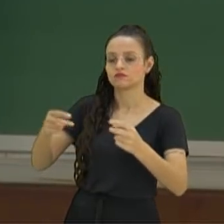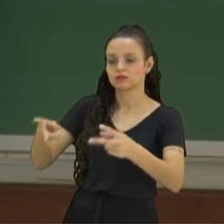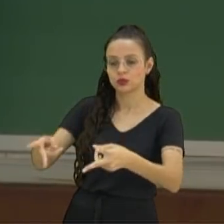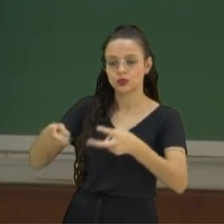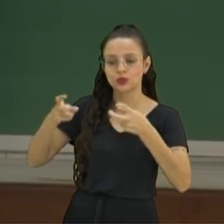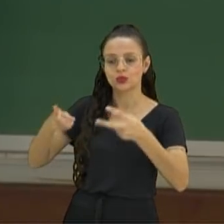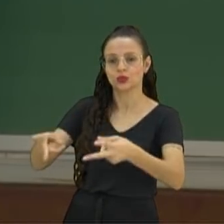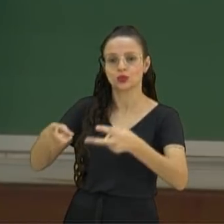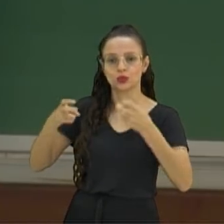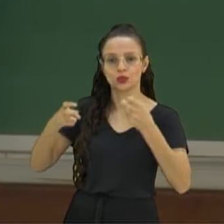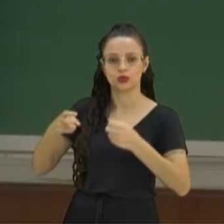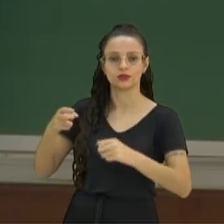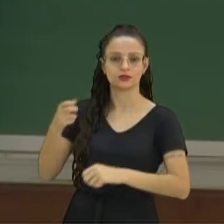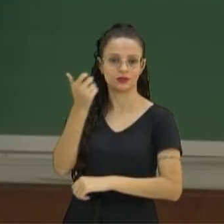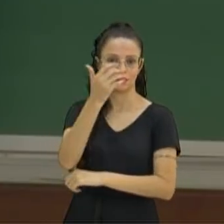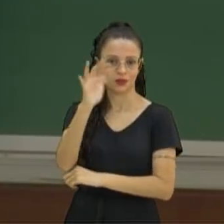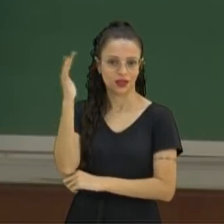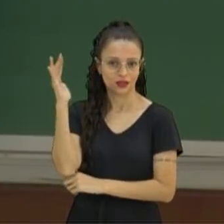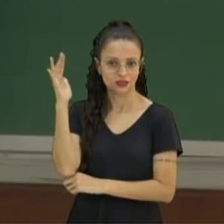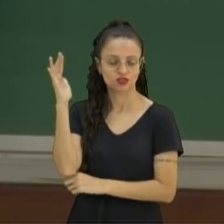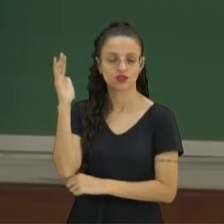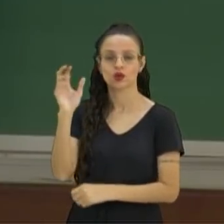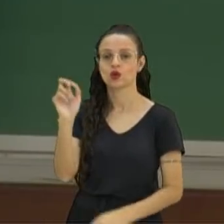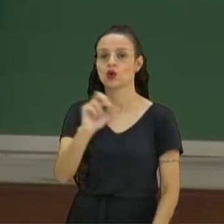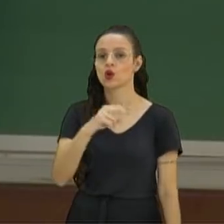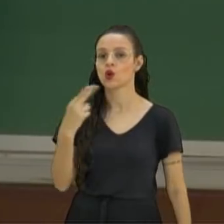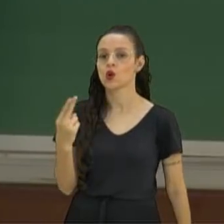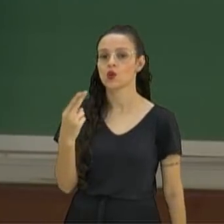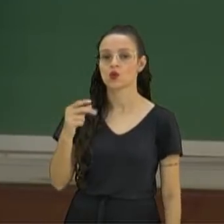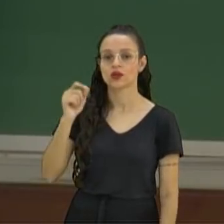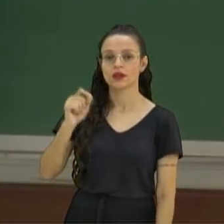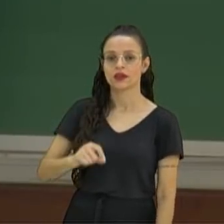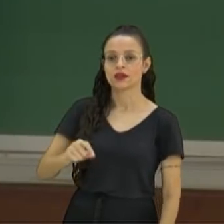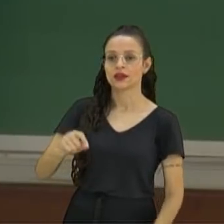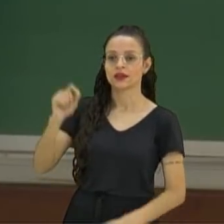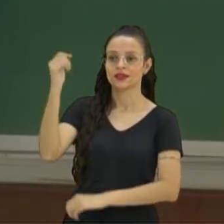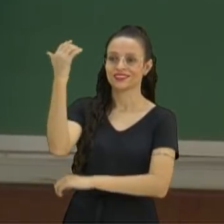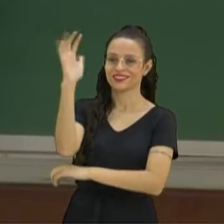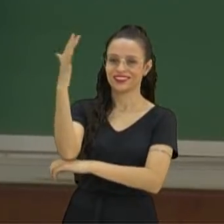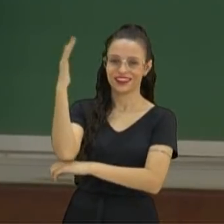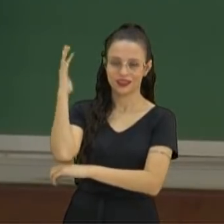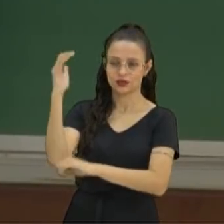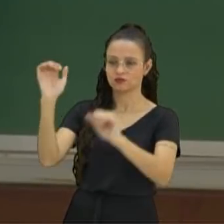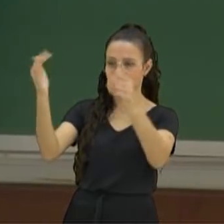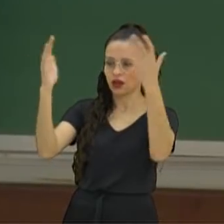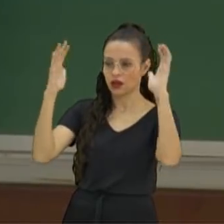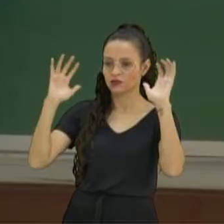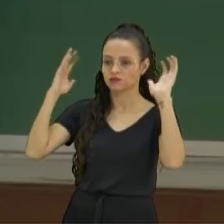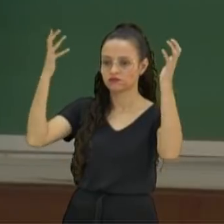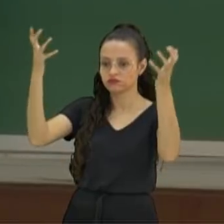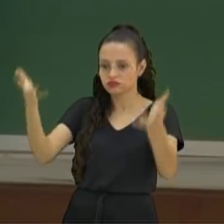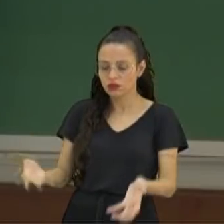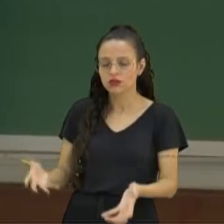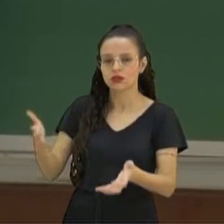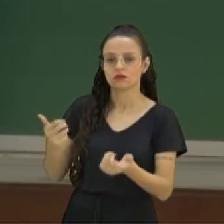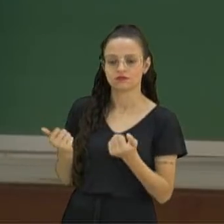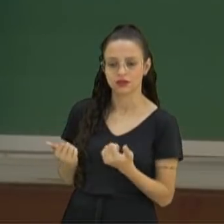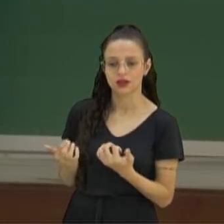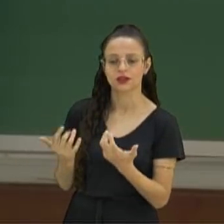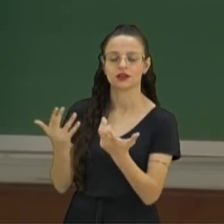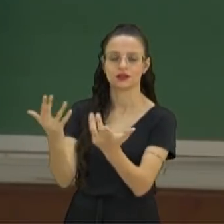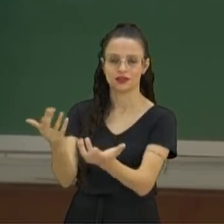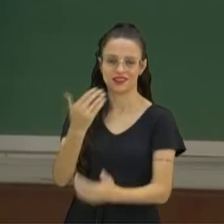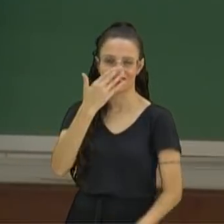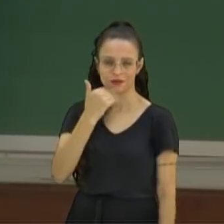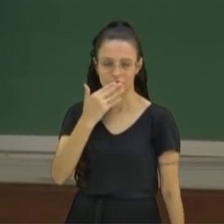extraídas no meio ambiente ali, ou a remoção das florestas para cultivo de alimentos, ou a extração de